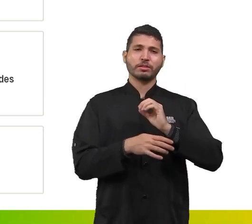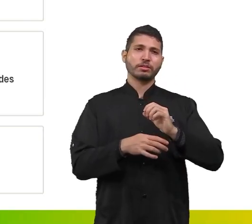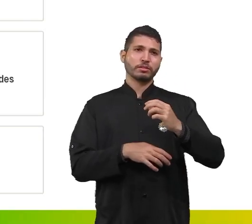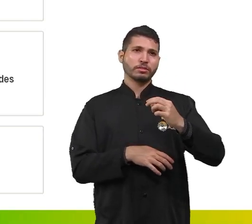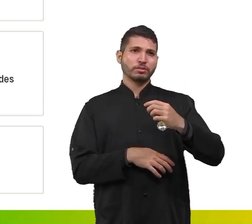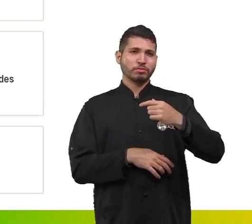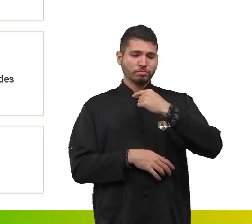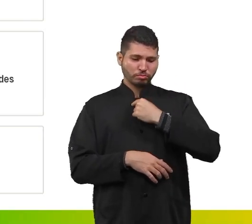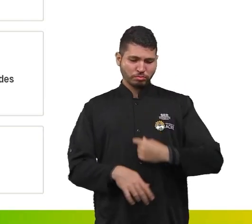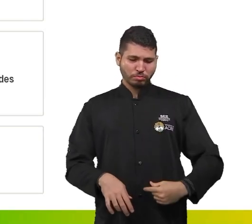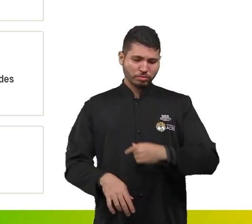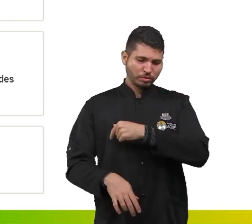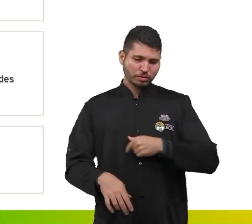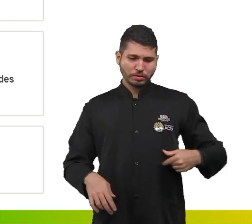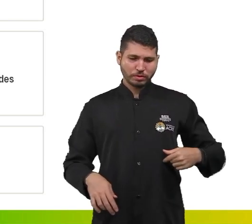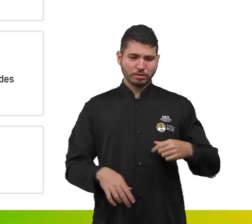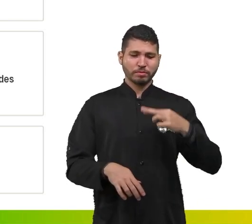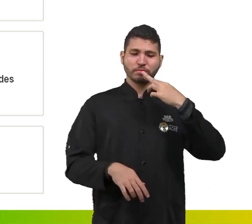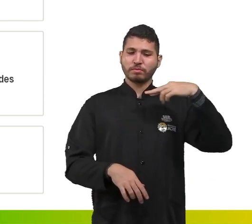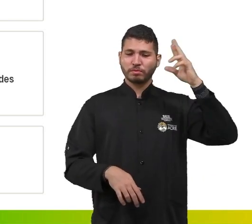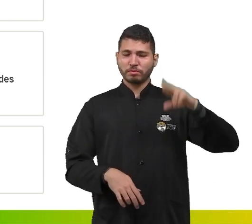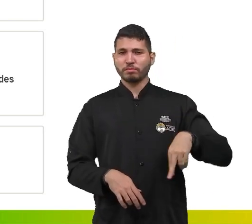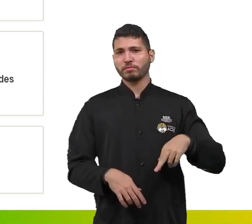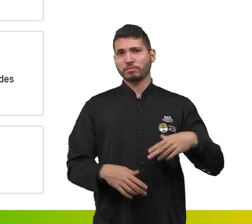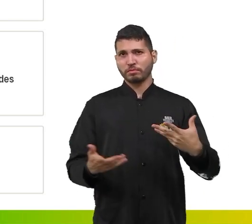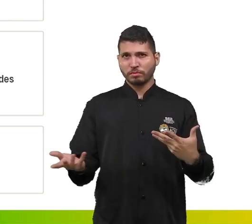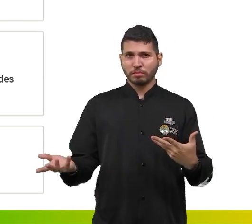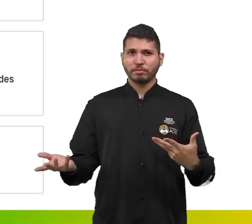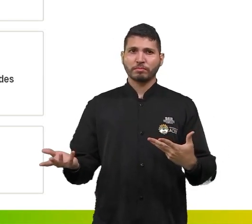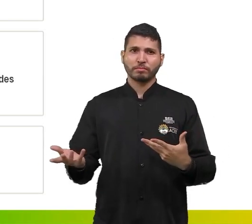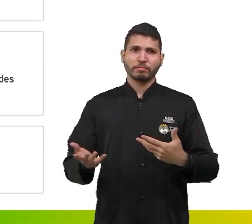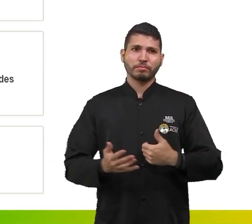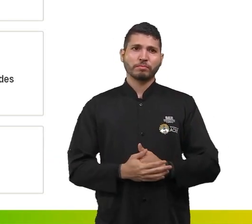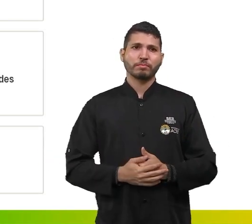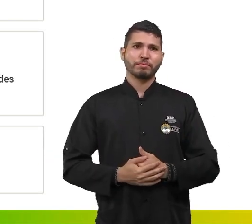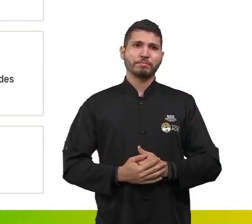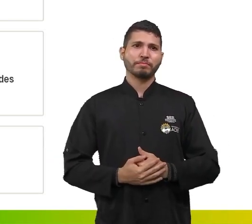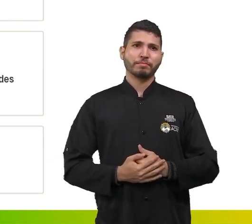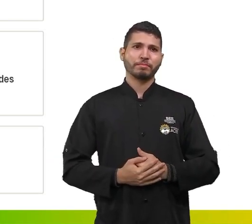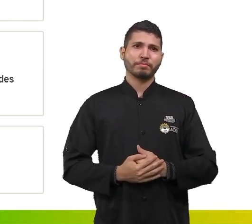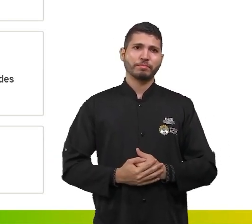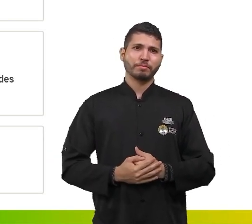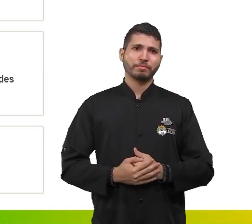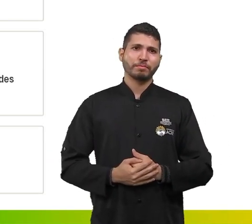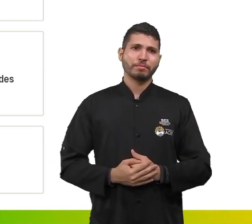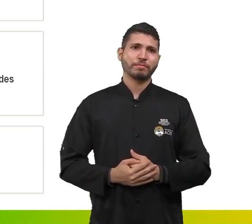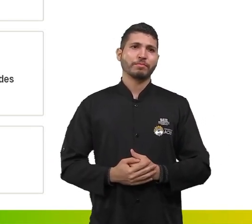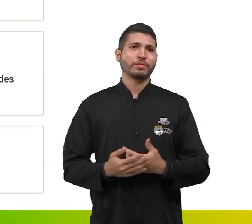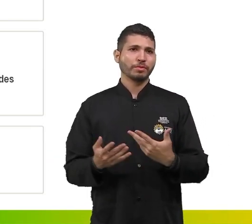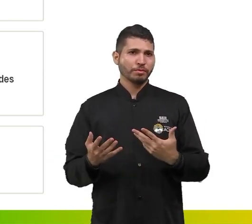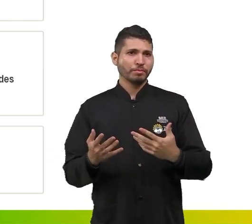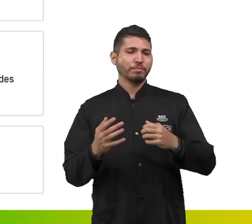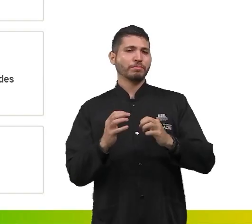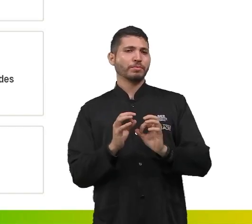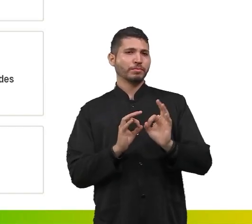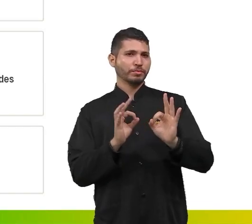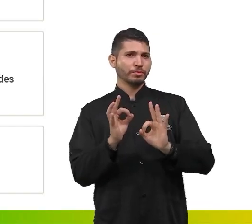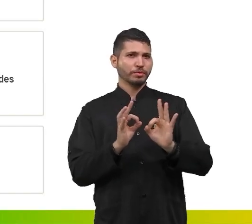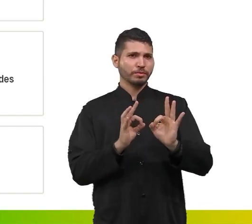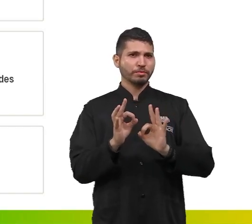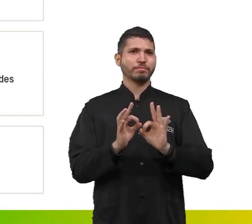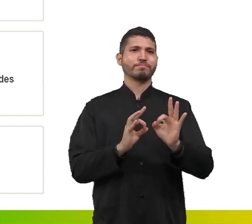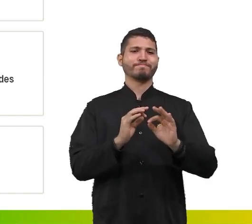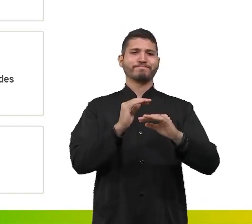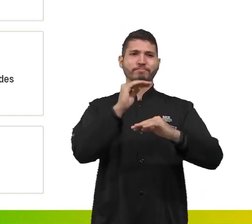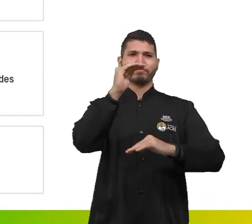Estado-nação se adaptou a realidades complexas. Além de tudo, também, uma formação desigual. A consolidação